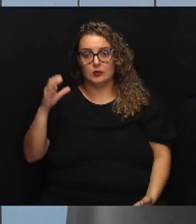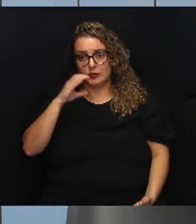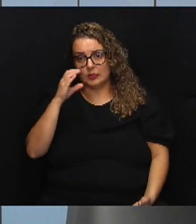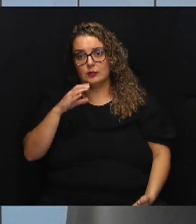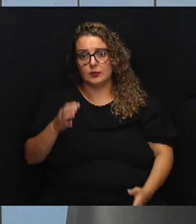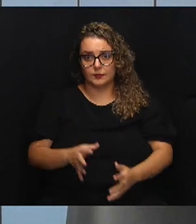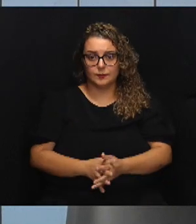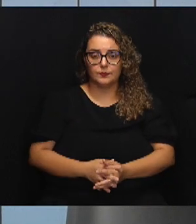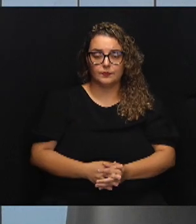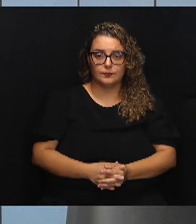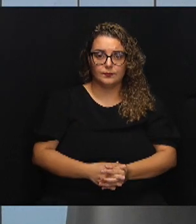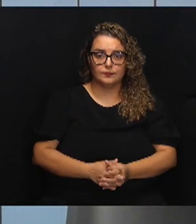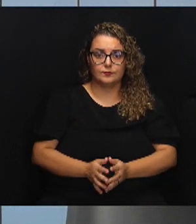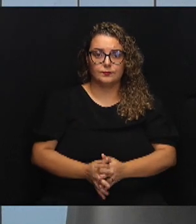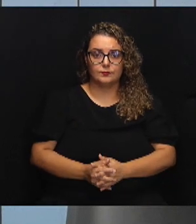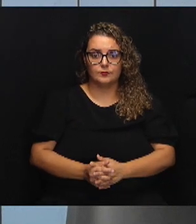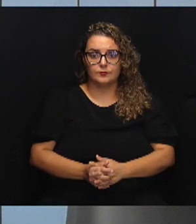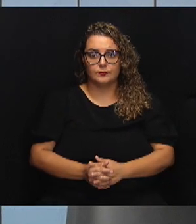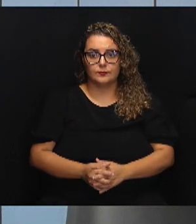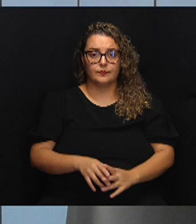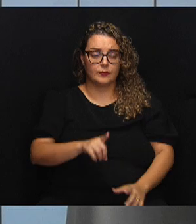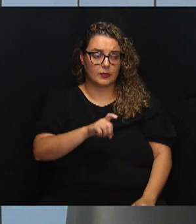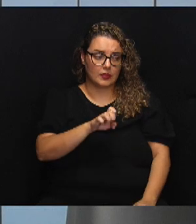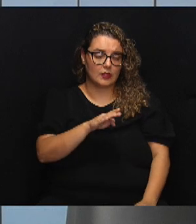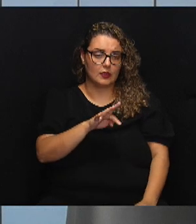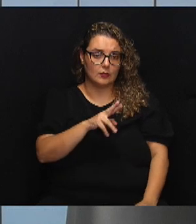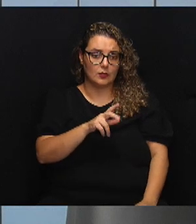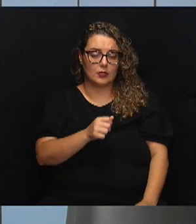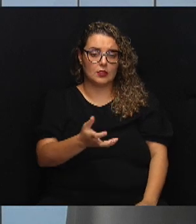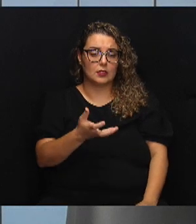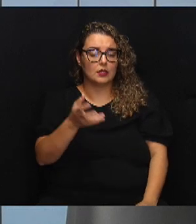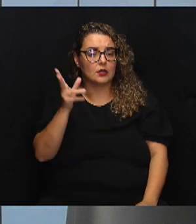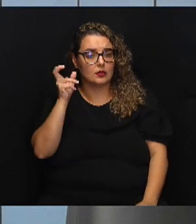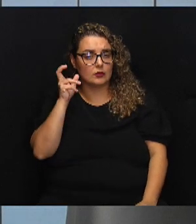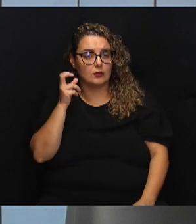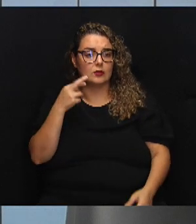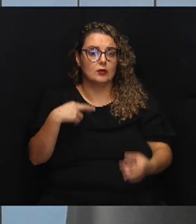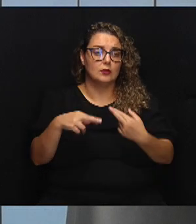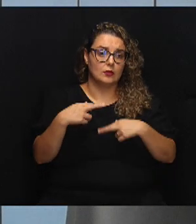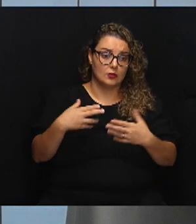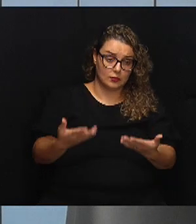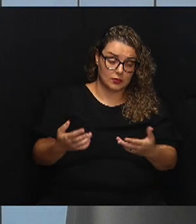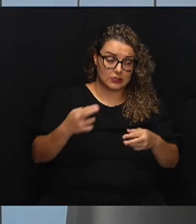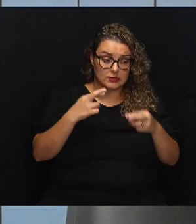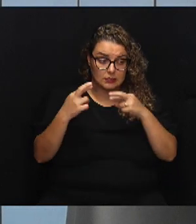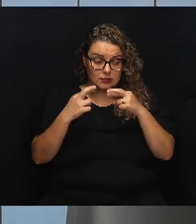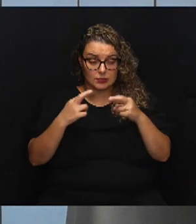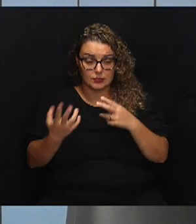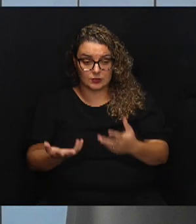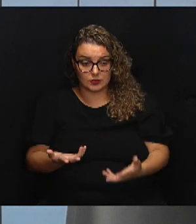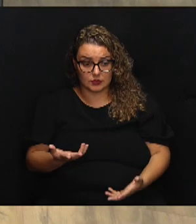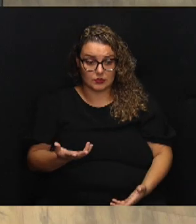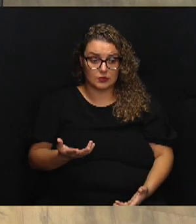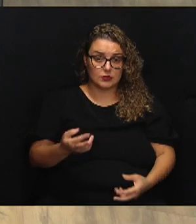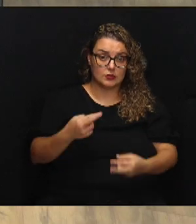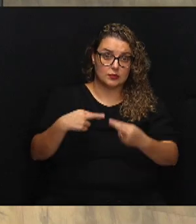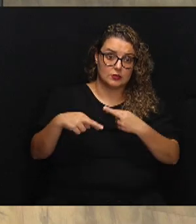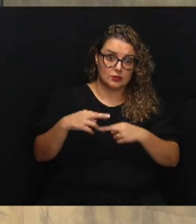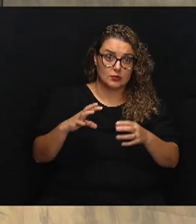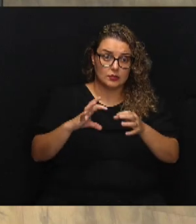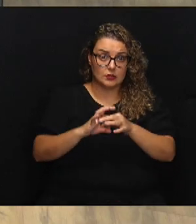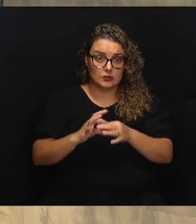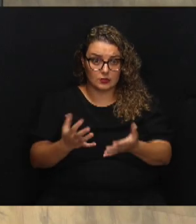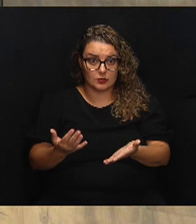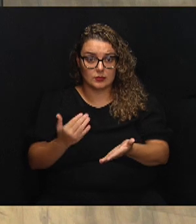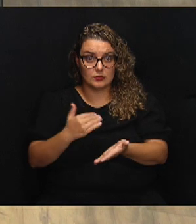rapidez também. Débora, quero ouvi-la também sobre essa fiscalização e estar atrelado, né, às pastas aqui